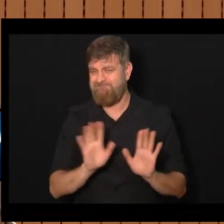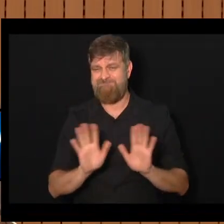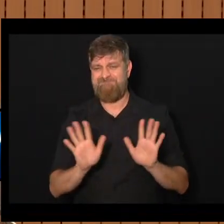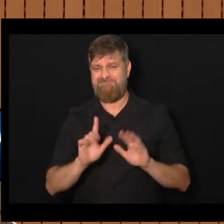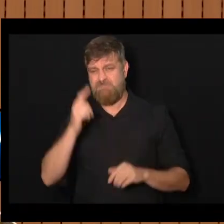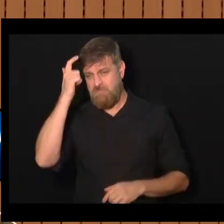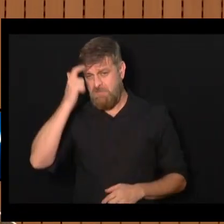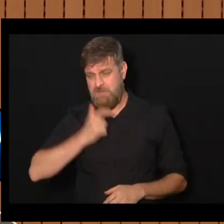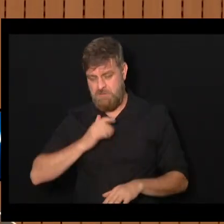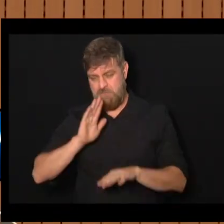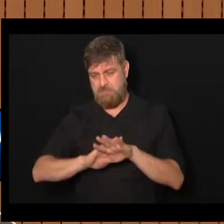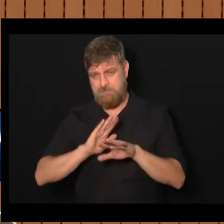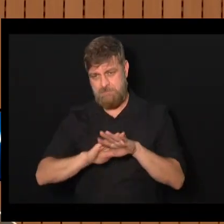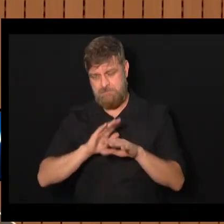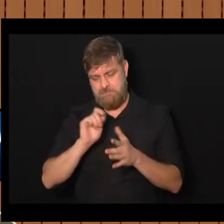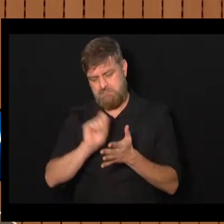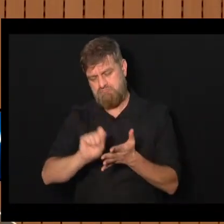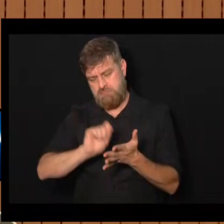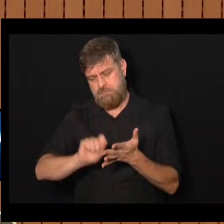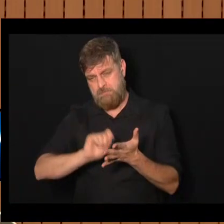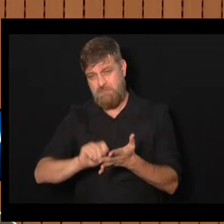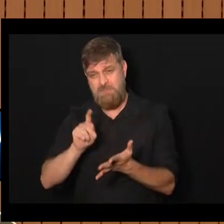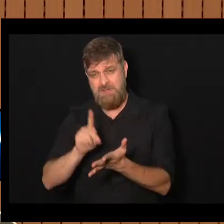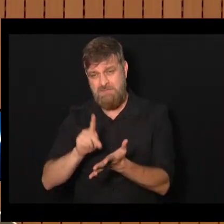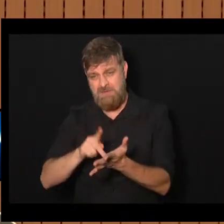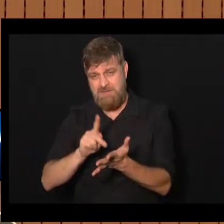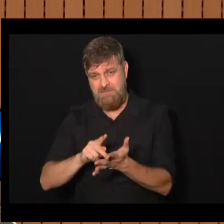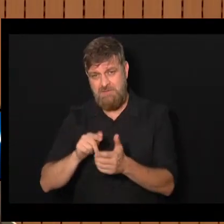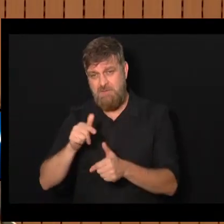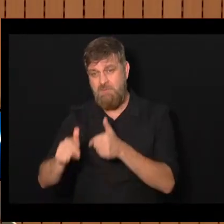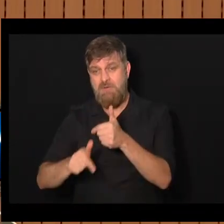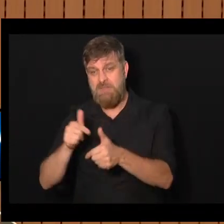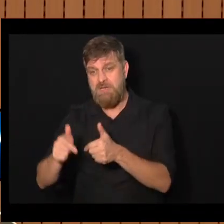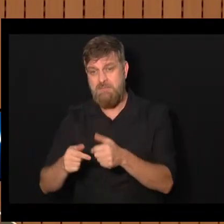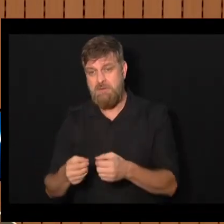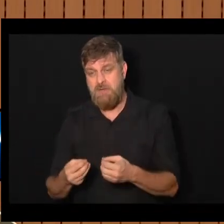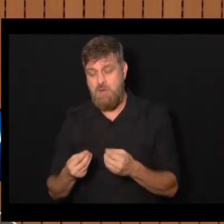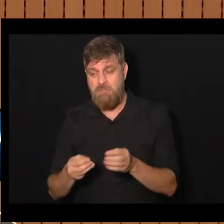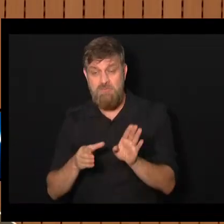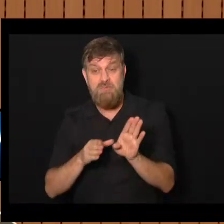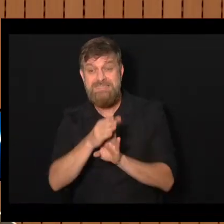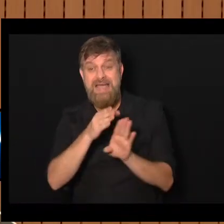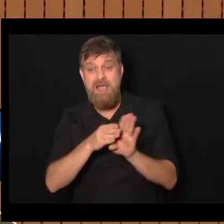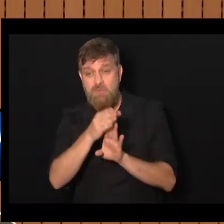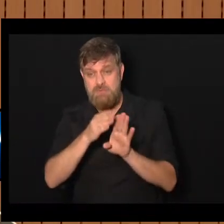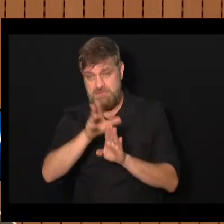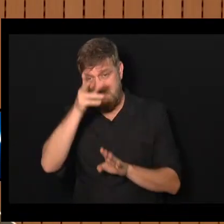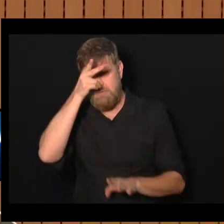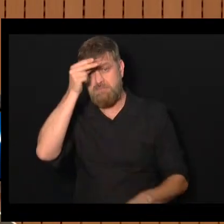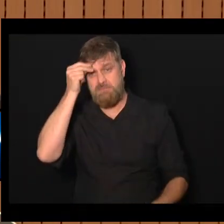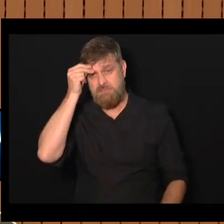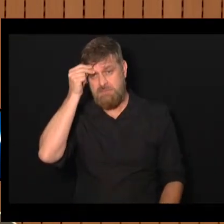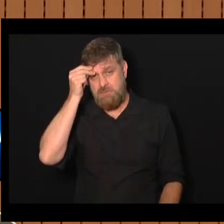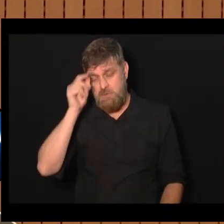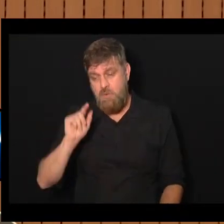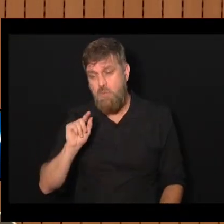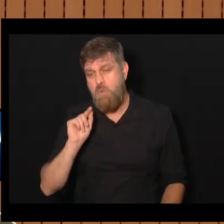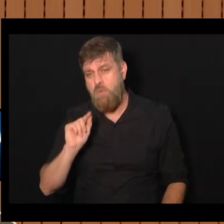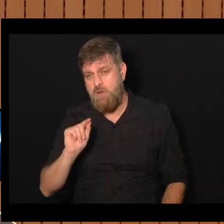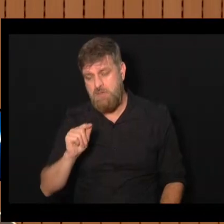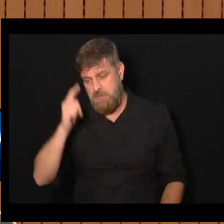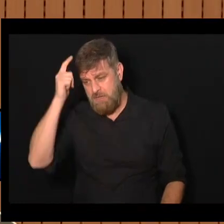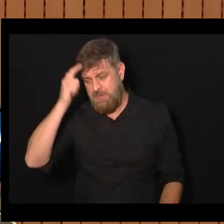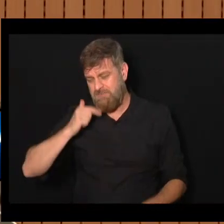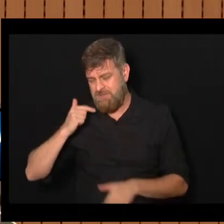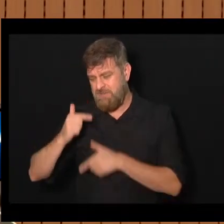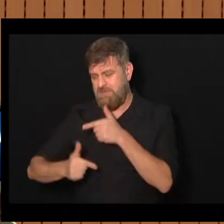como projeto, mas, na verdade, eu vou trabalhar como indicação, né, e vou fazer todo o